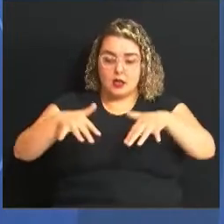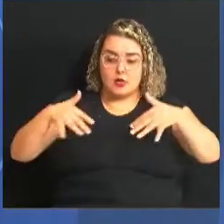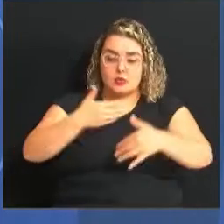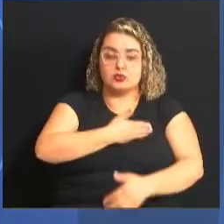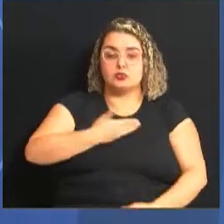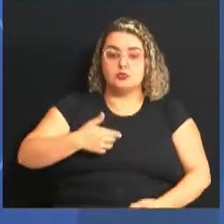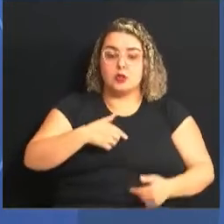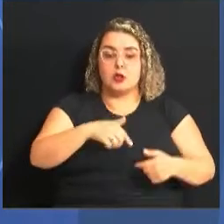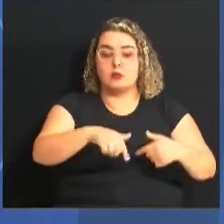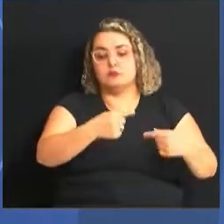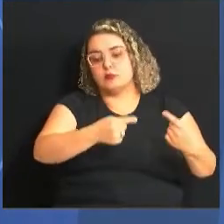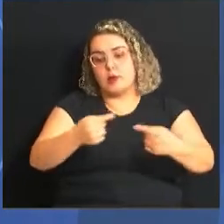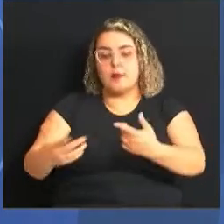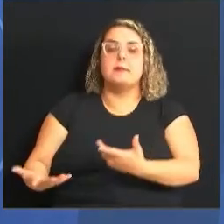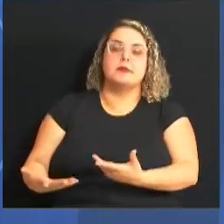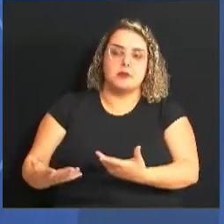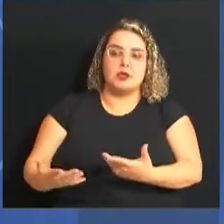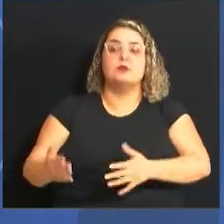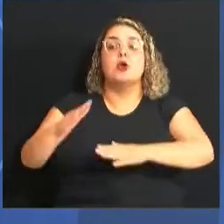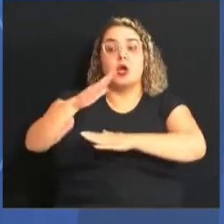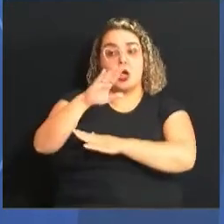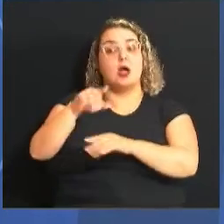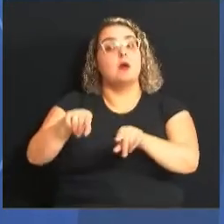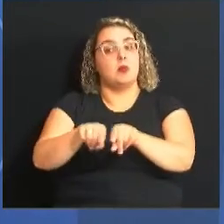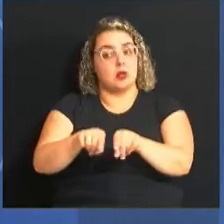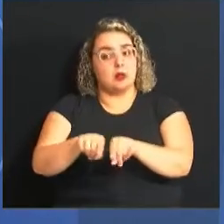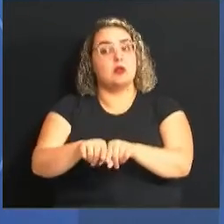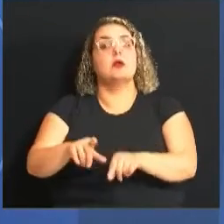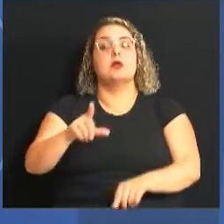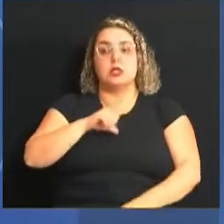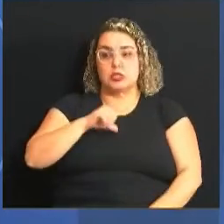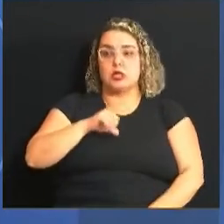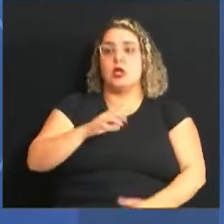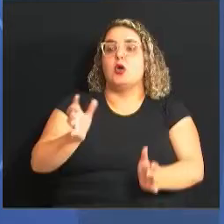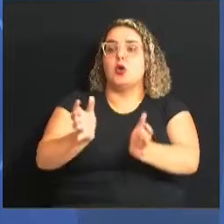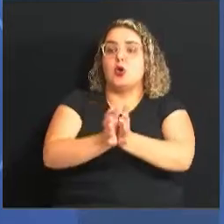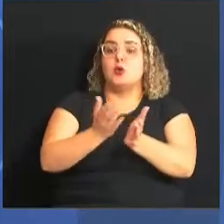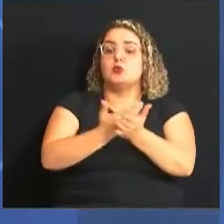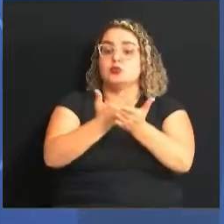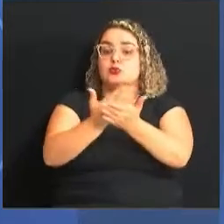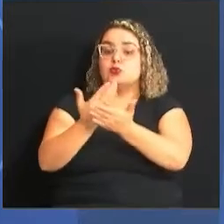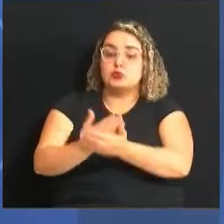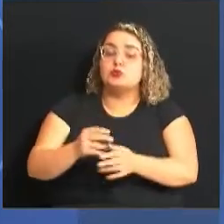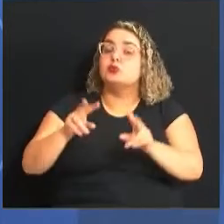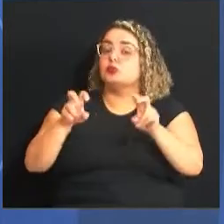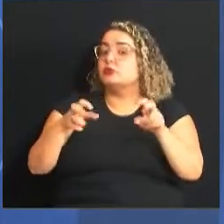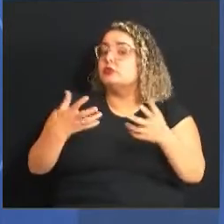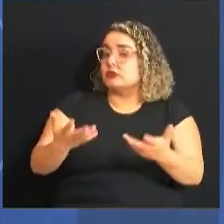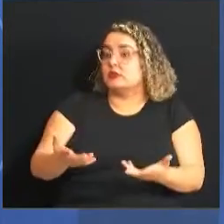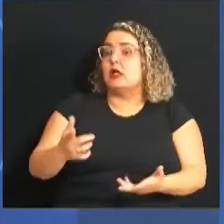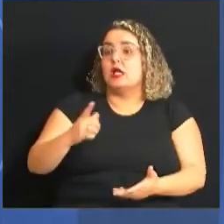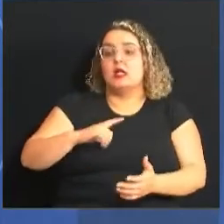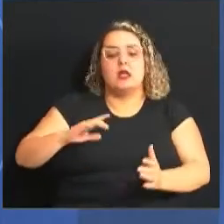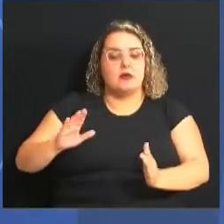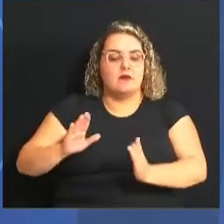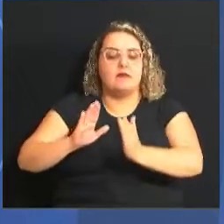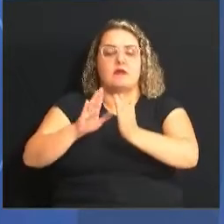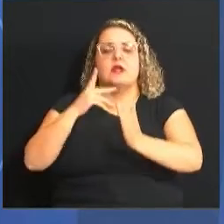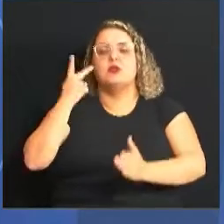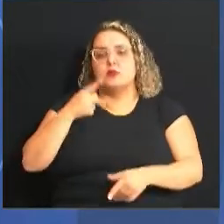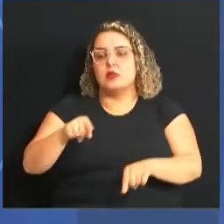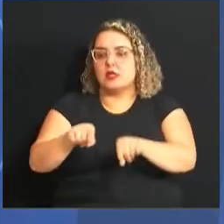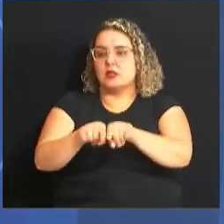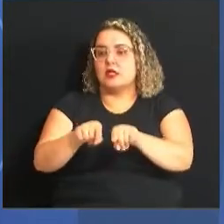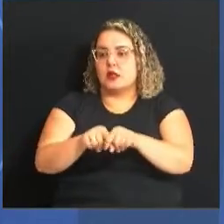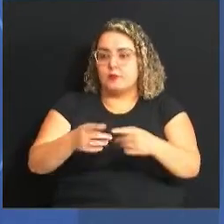região central, inclusive a Câmara de Campinas tem comissão especial de estudos a respeito desse tema, tem frente parlamentar também,